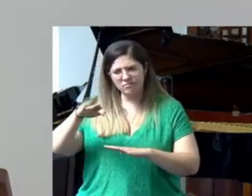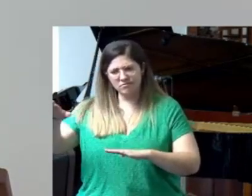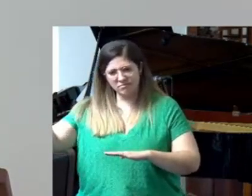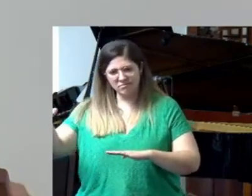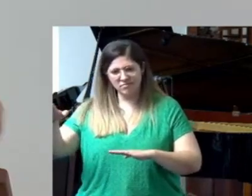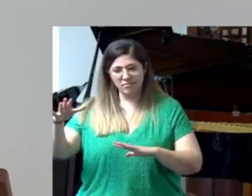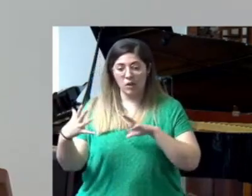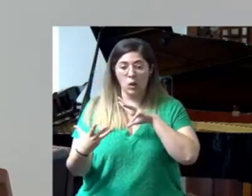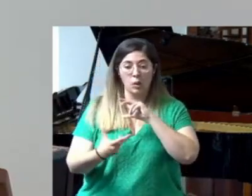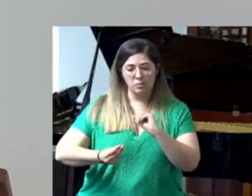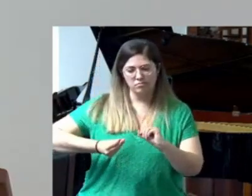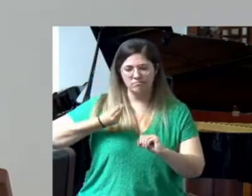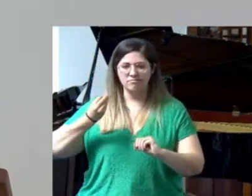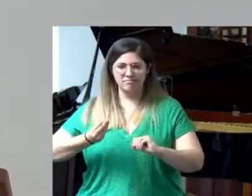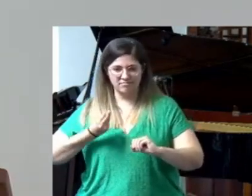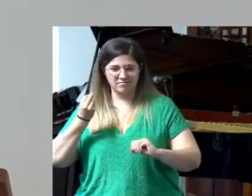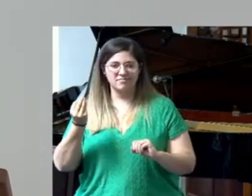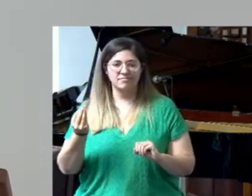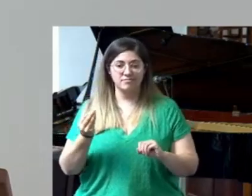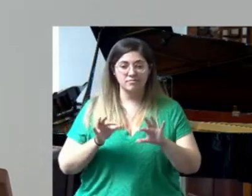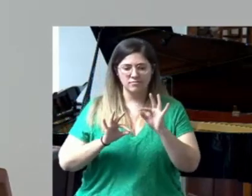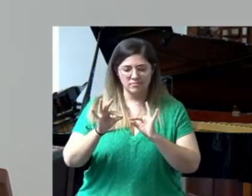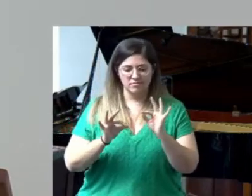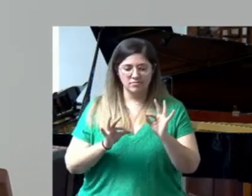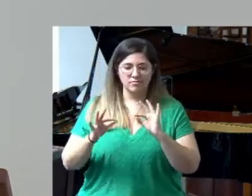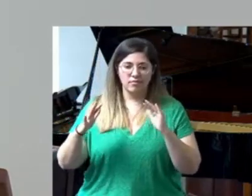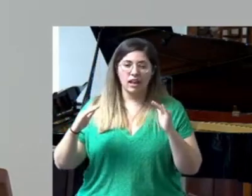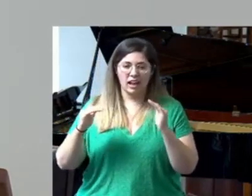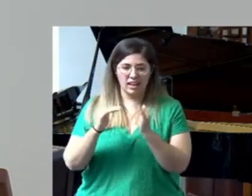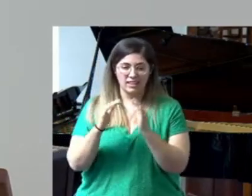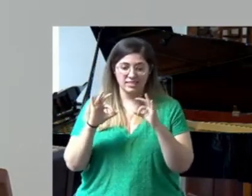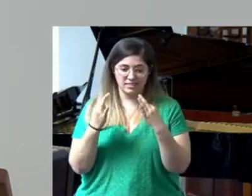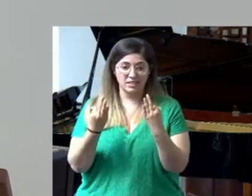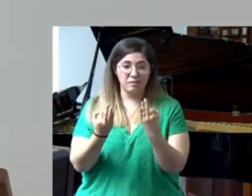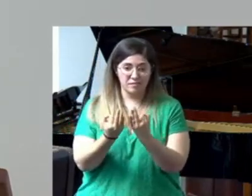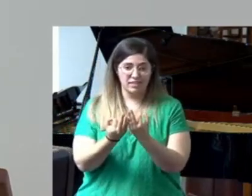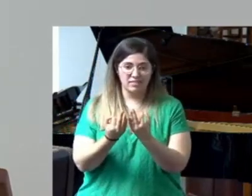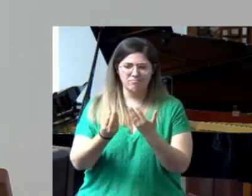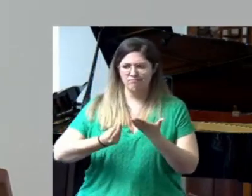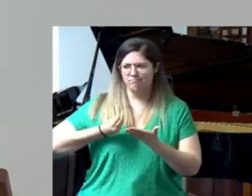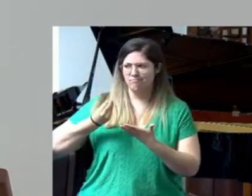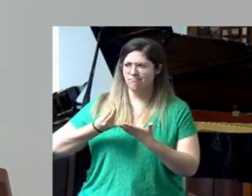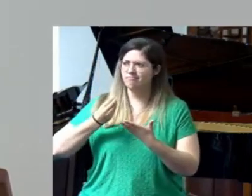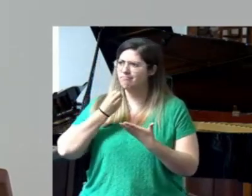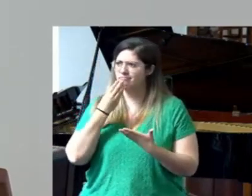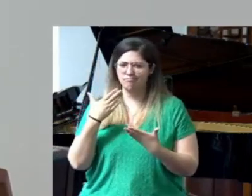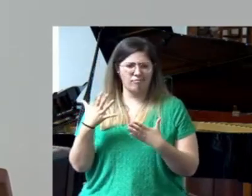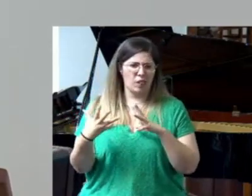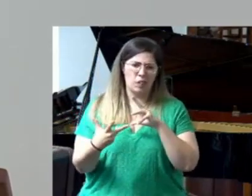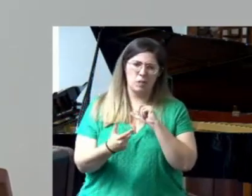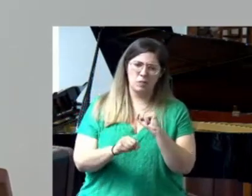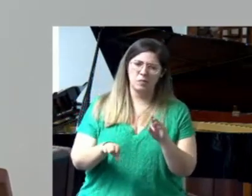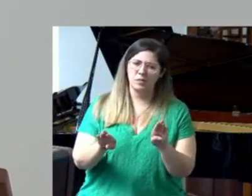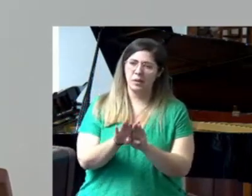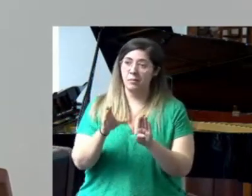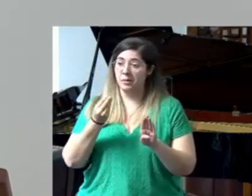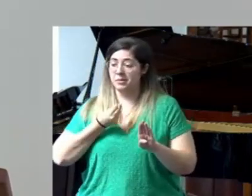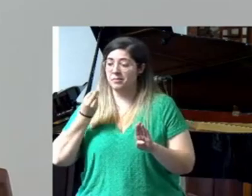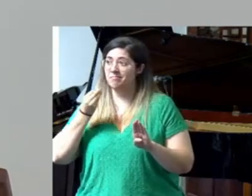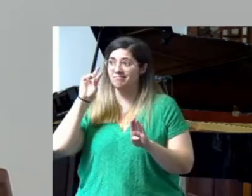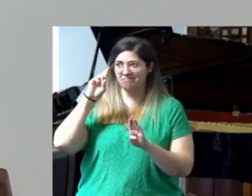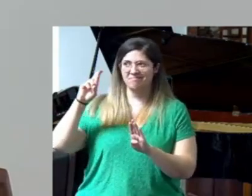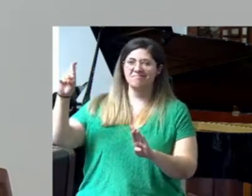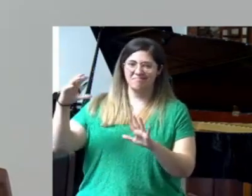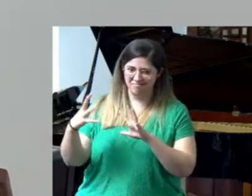vivermos no mundo. Aqueles que são bem preparados dentro de casa para viver com Deus, vivem bem no mundo. Porque vivem